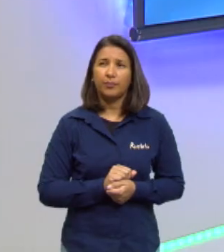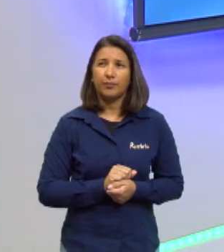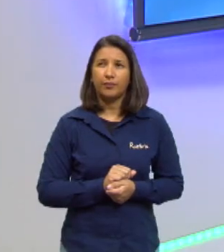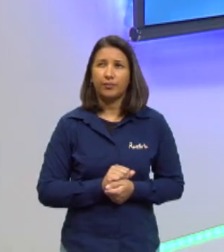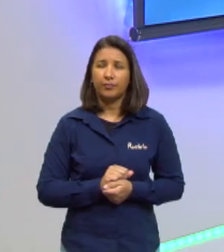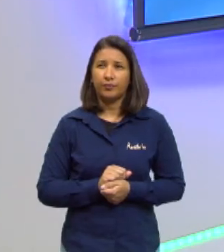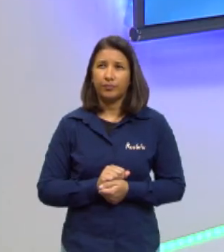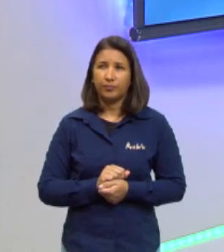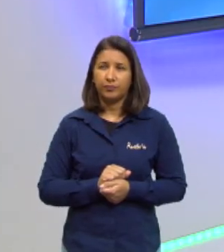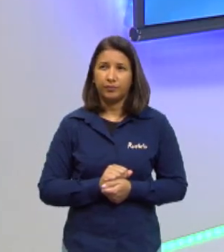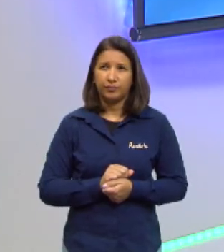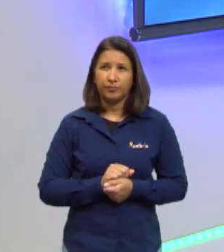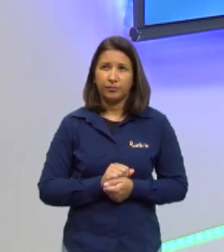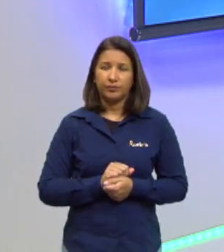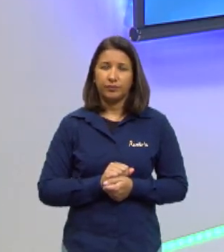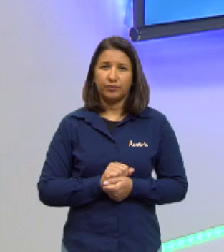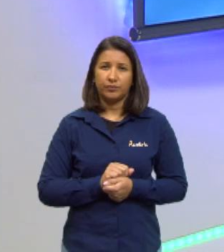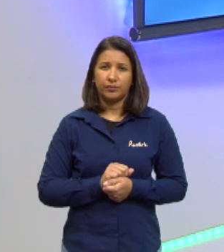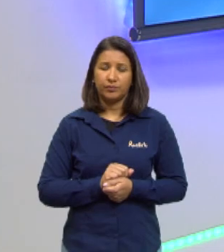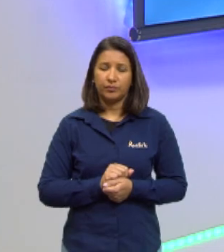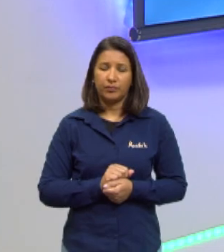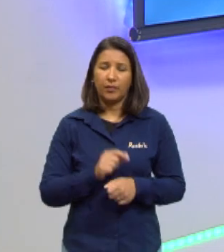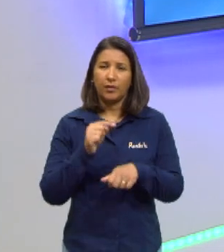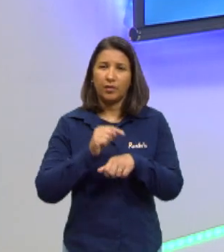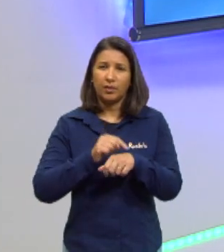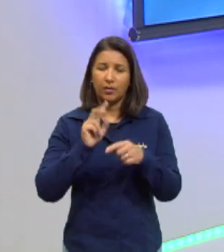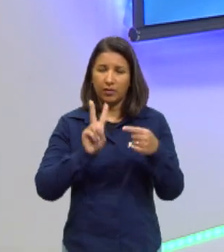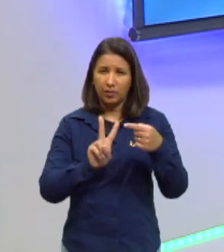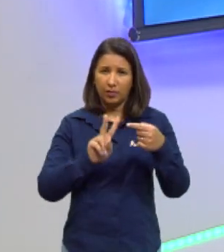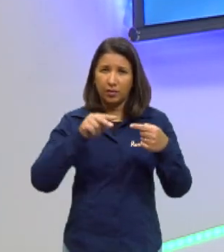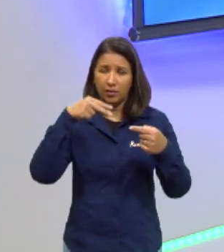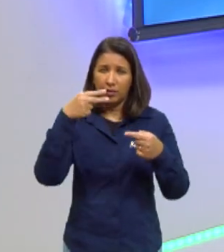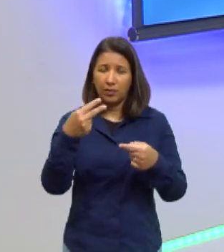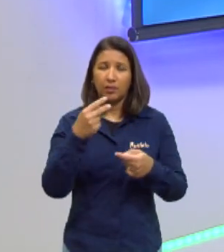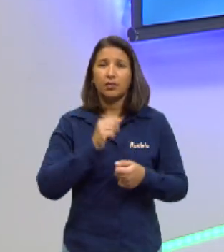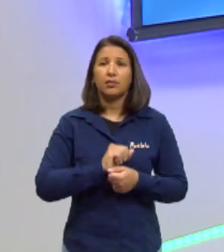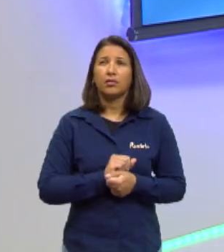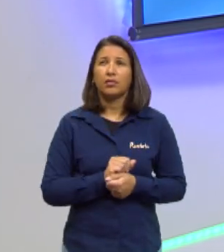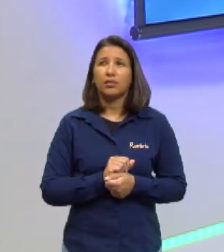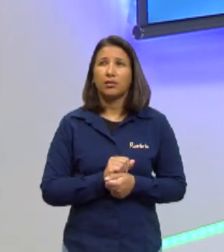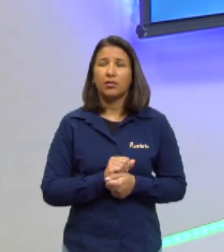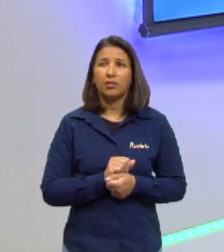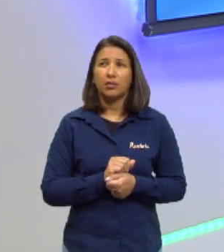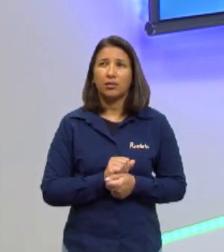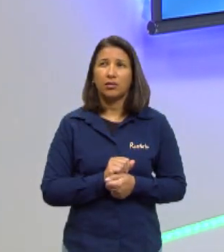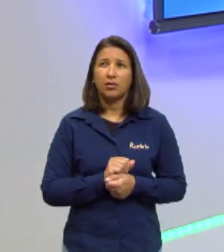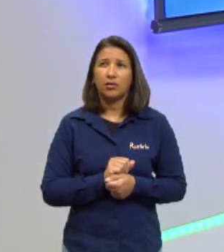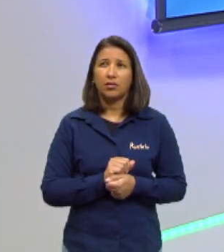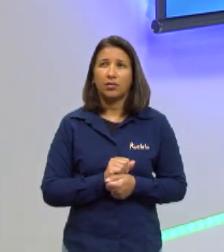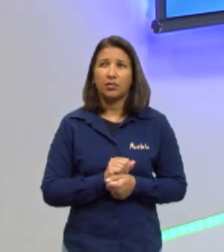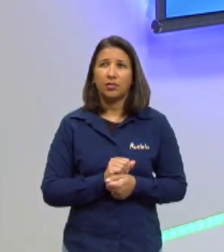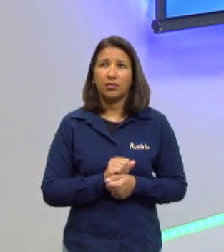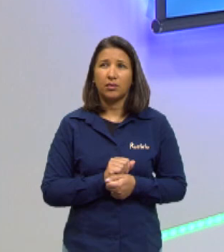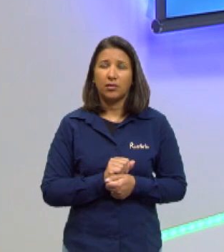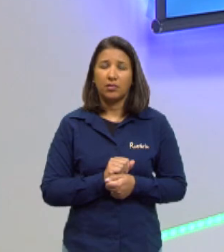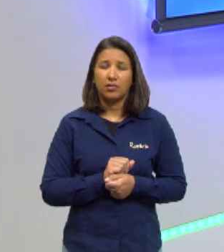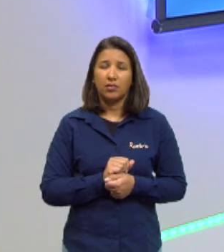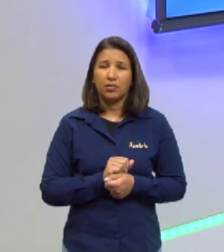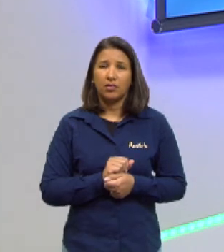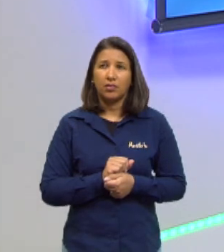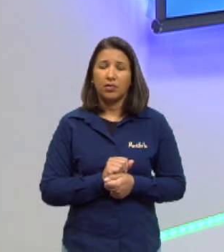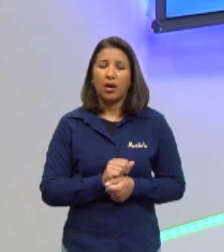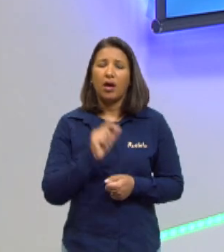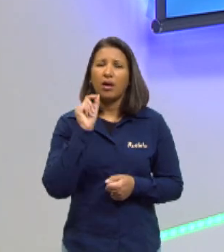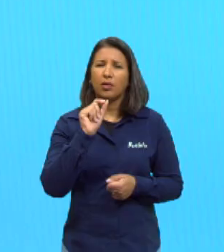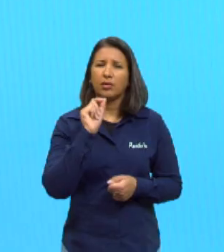Então, no momento em que eu elevo esses dois membros ao quadrado, o